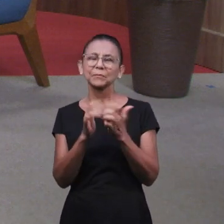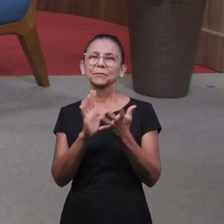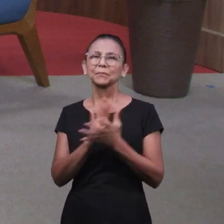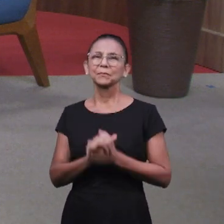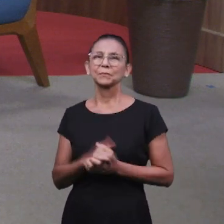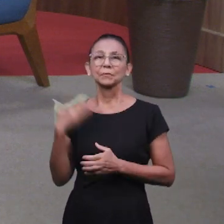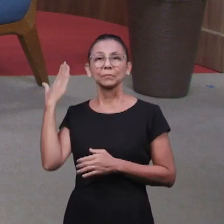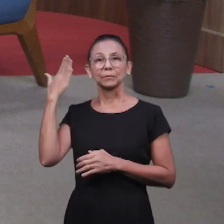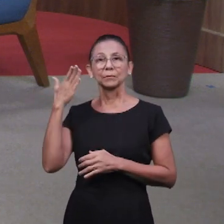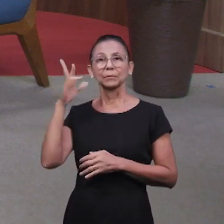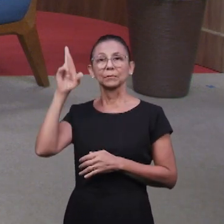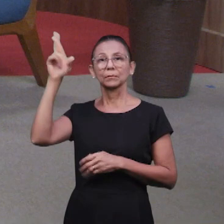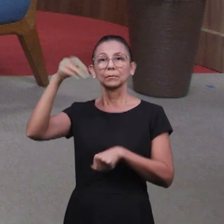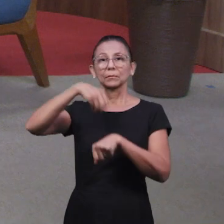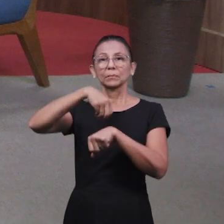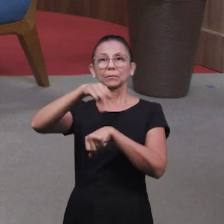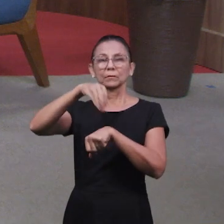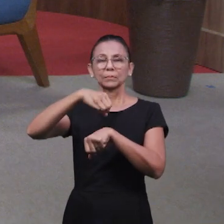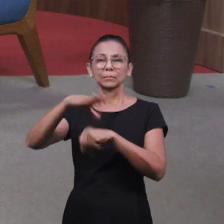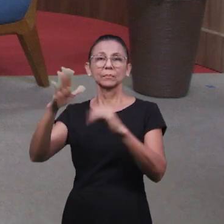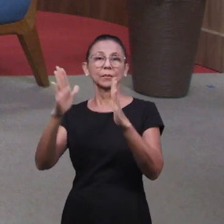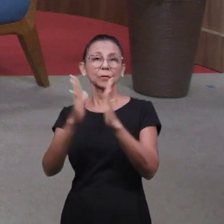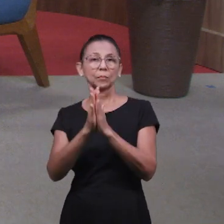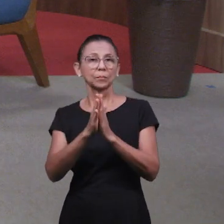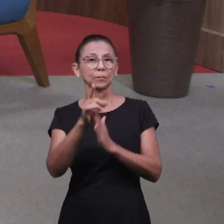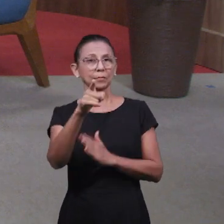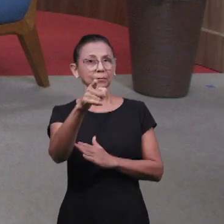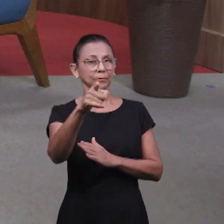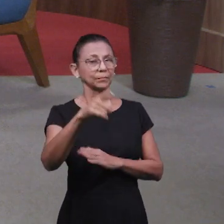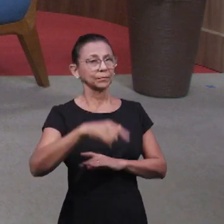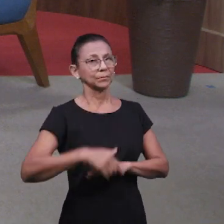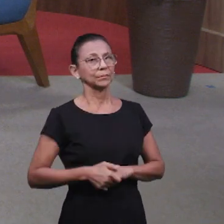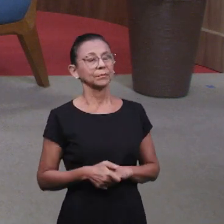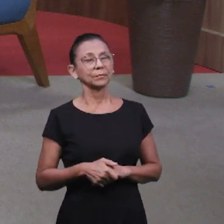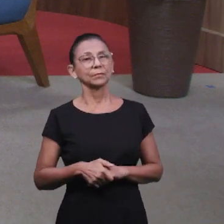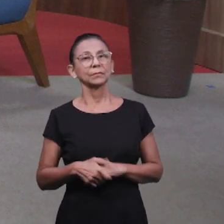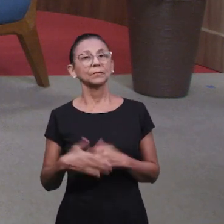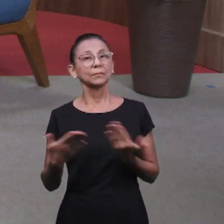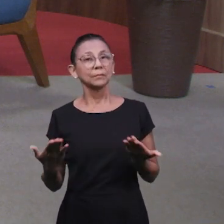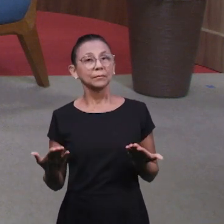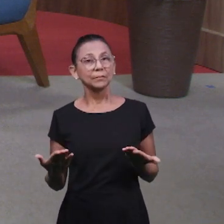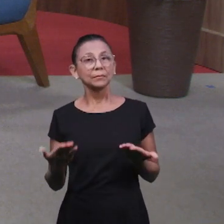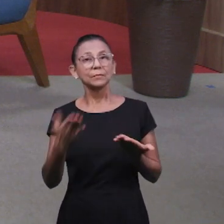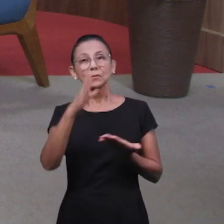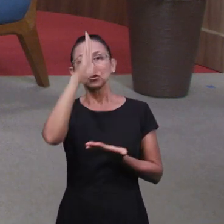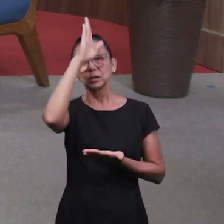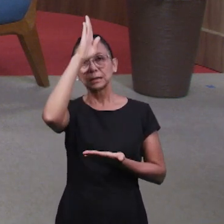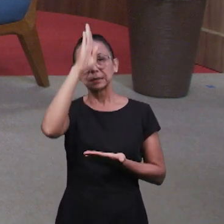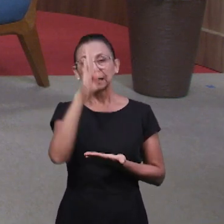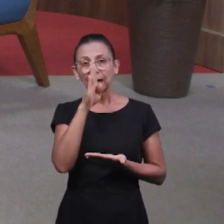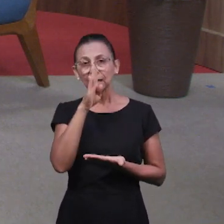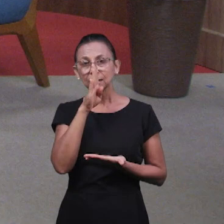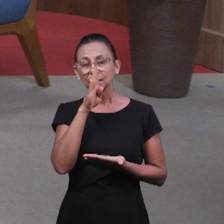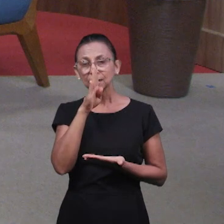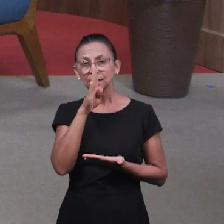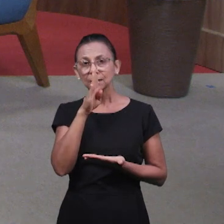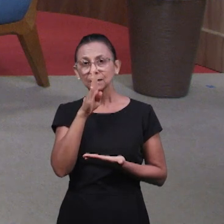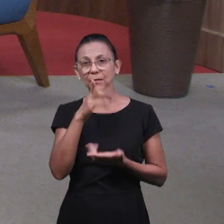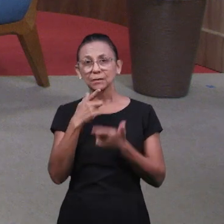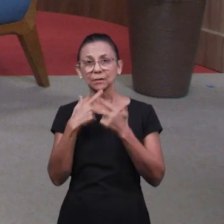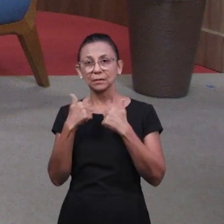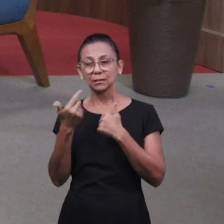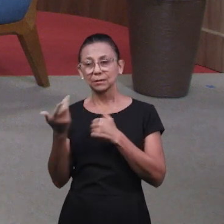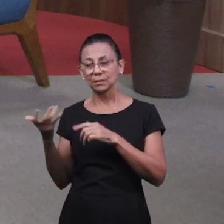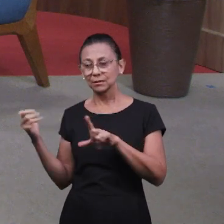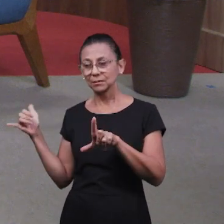parte do Senhor e vai orar por você. E tudo isso totalmente gratuito. Se você desejar, basta apontar a câmera